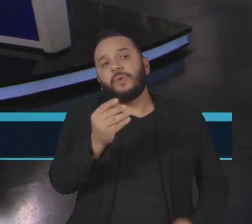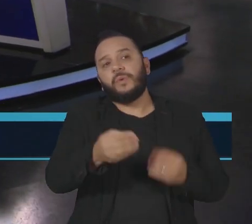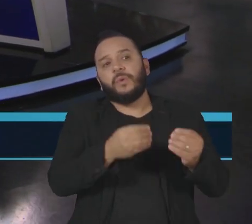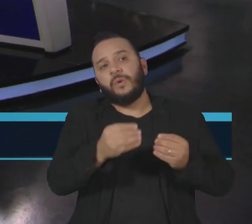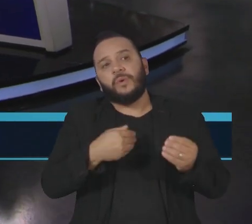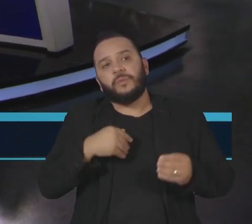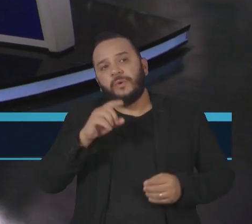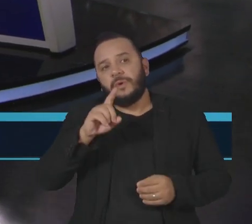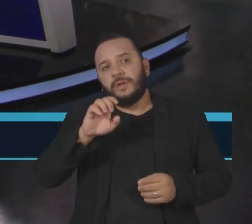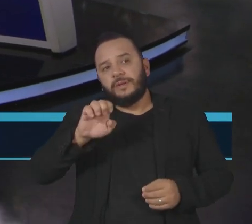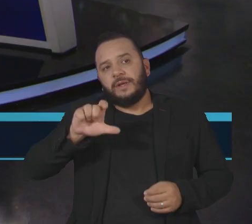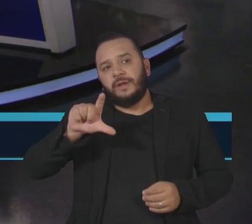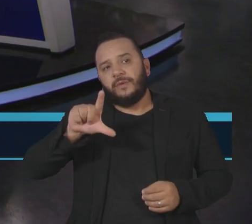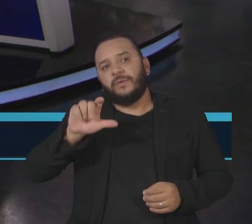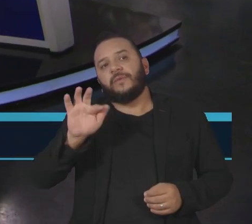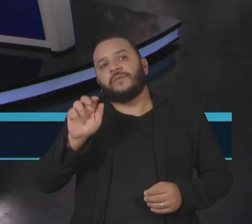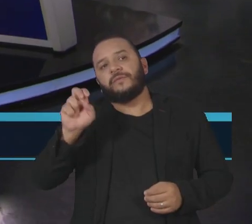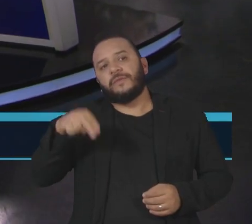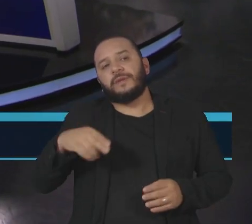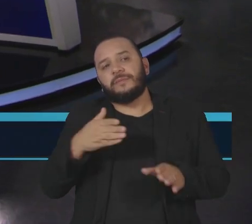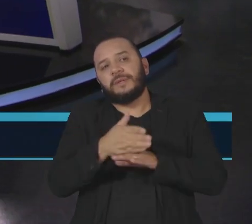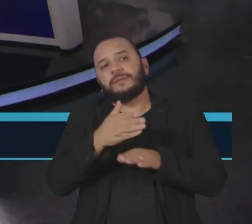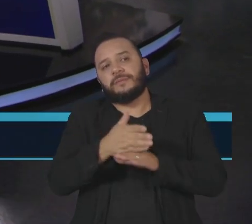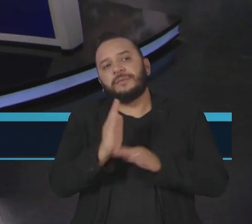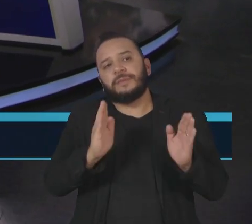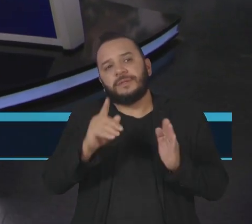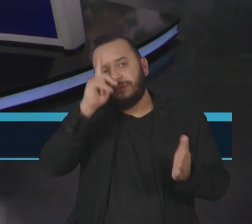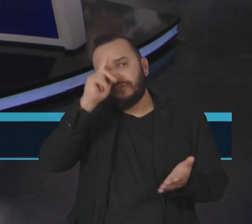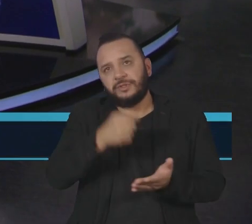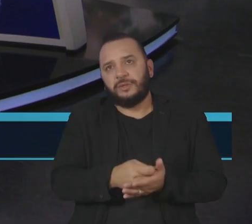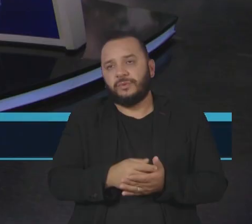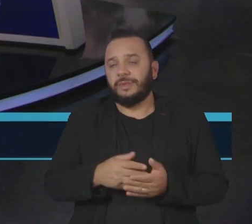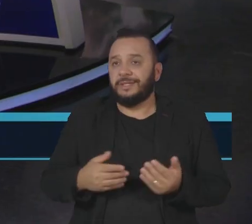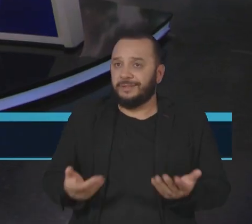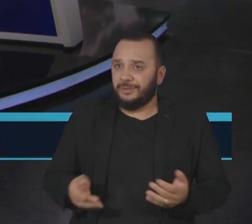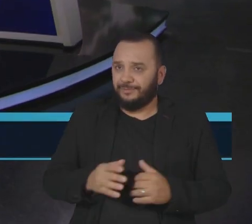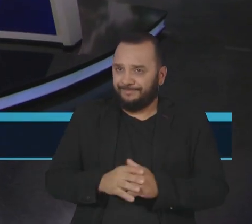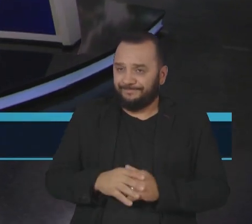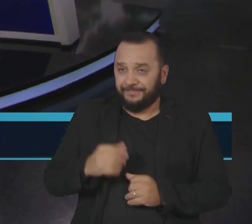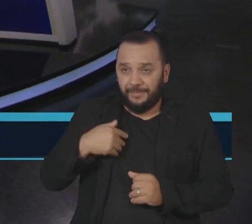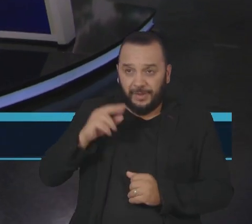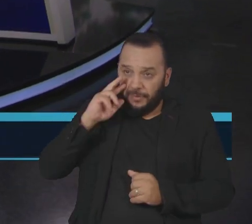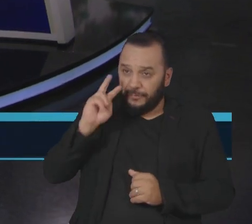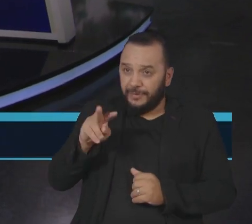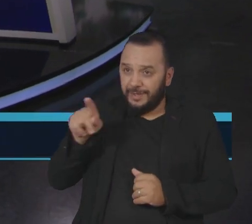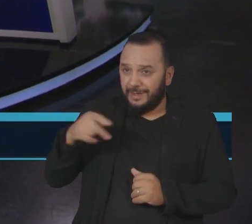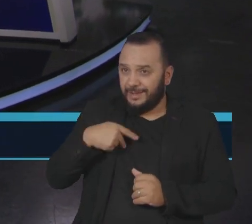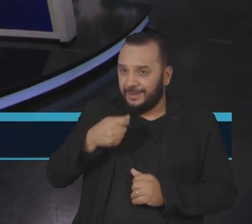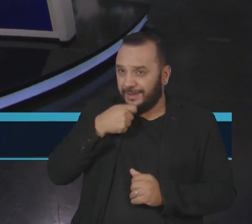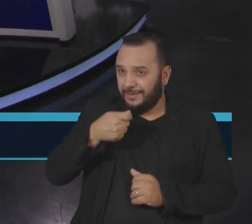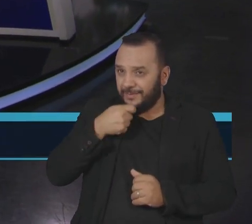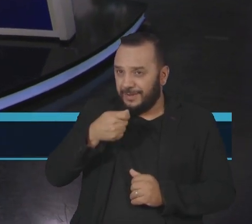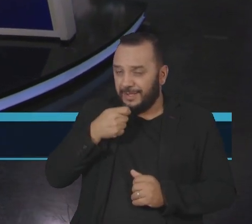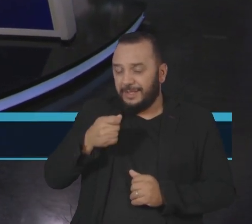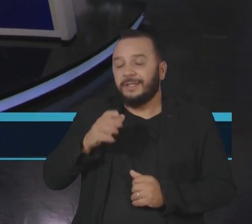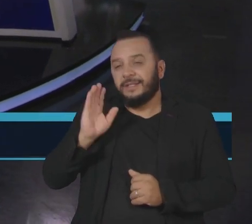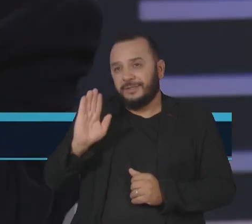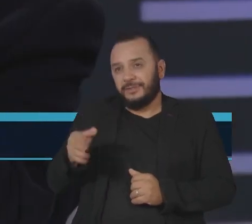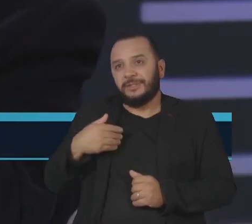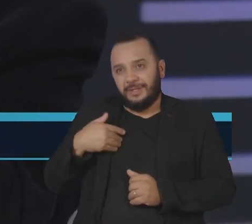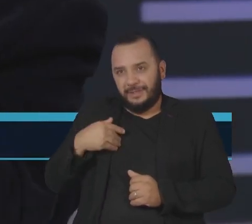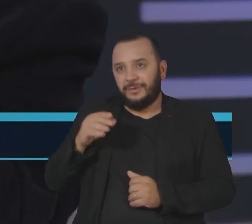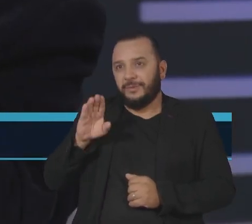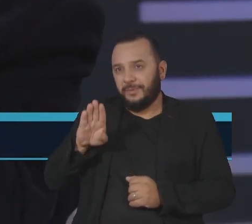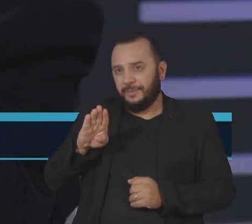ditadura? Então, eu só vou seguir o que eu vi ele falando hoje numa entrevista ao Bial, né, ao Pedro